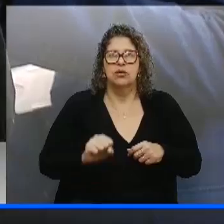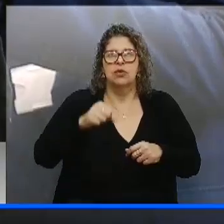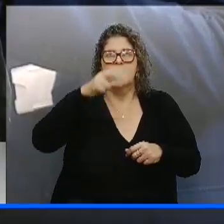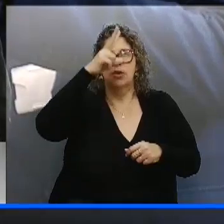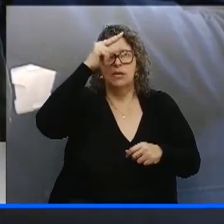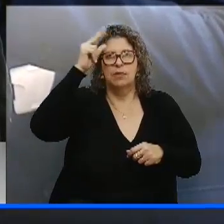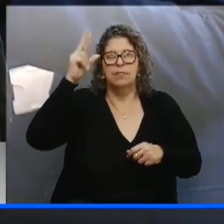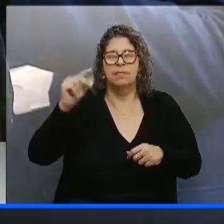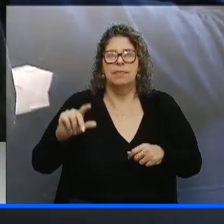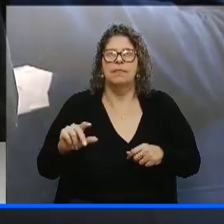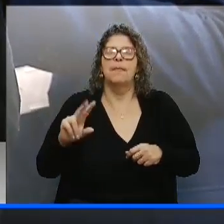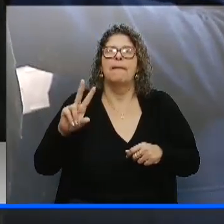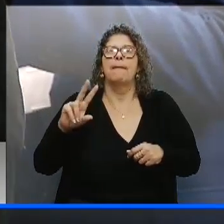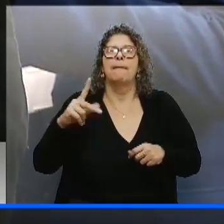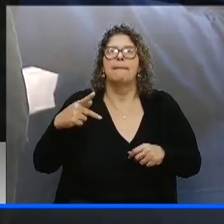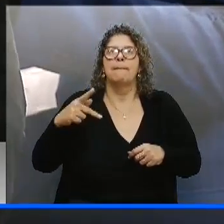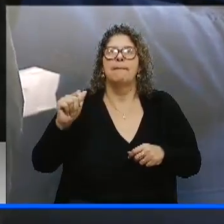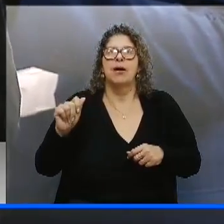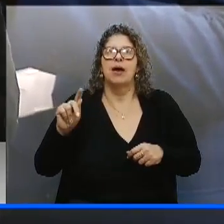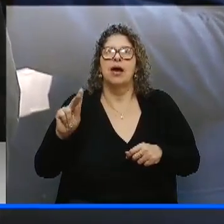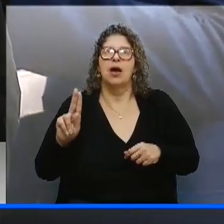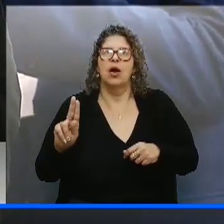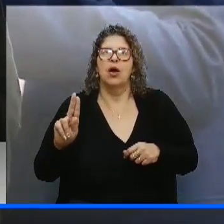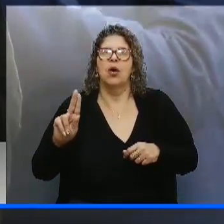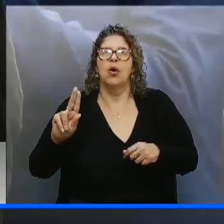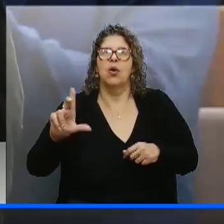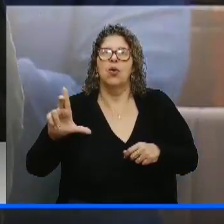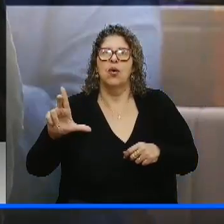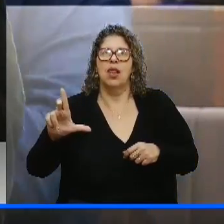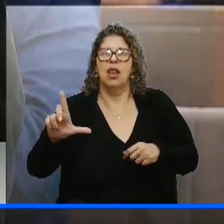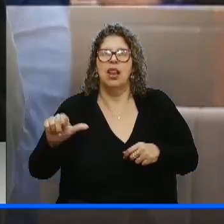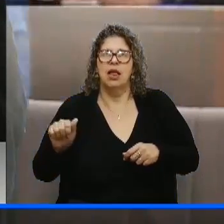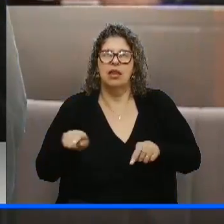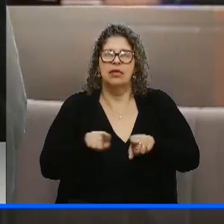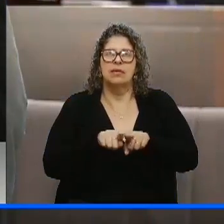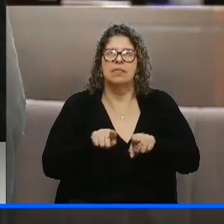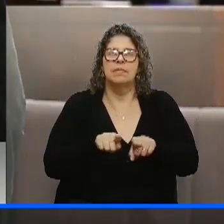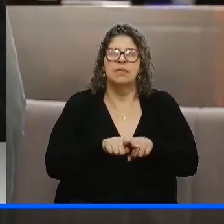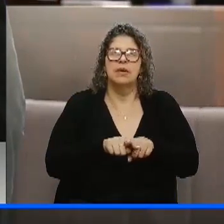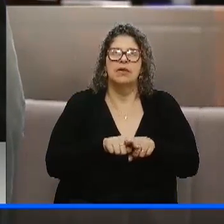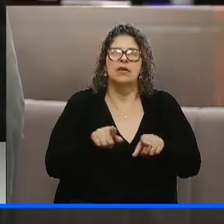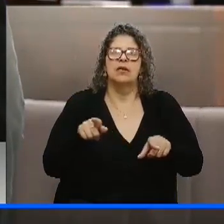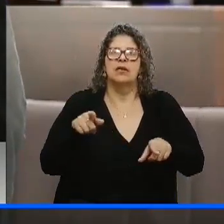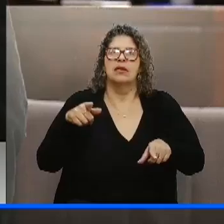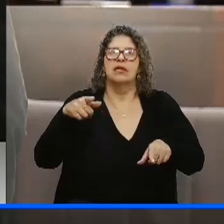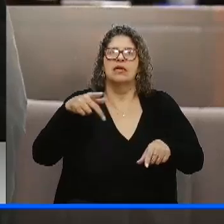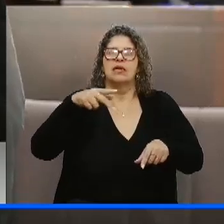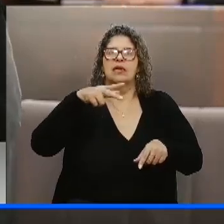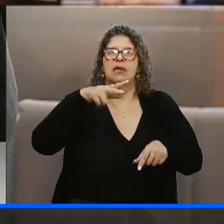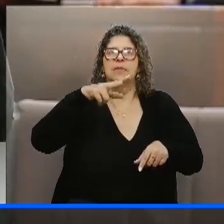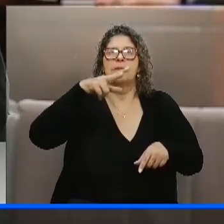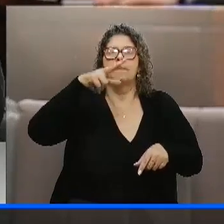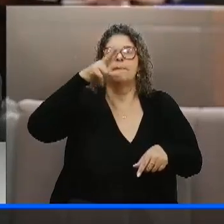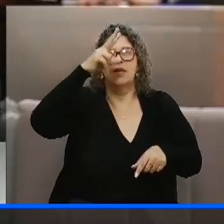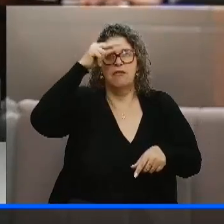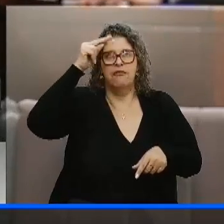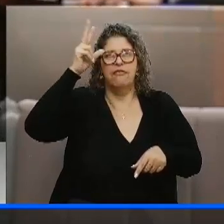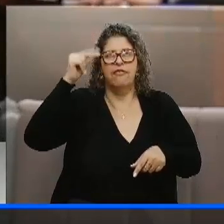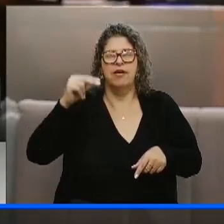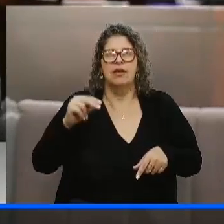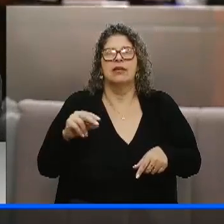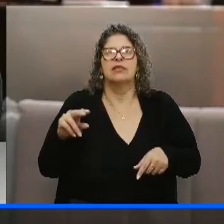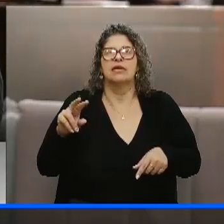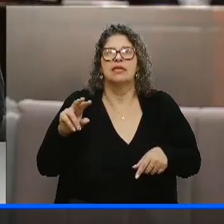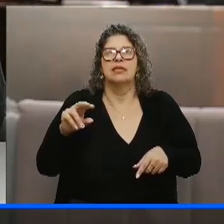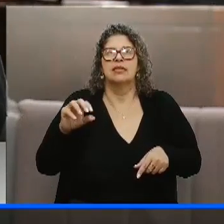paula mascarenhas saudamos também nossa prefeita de todo o sul sara